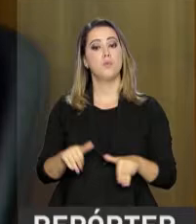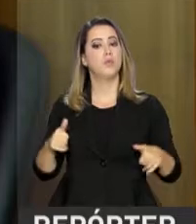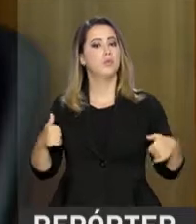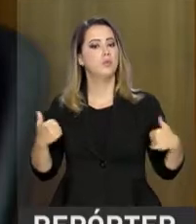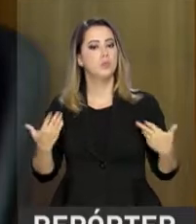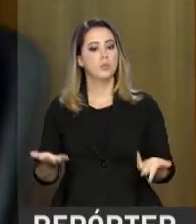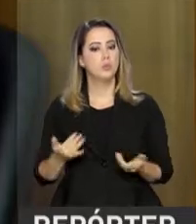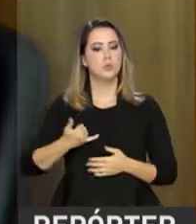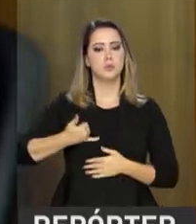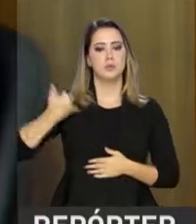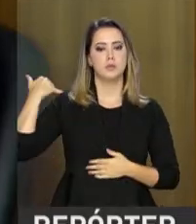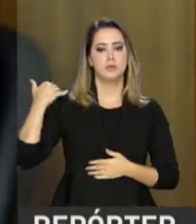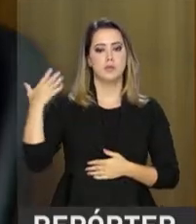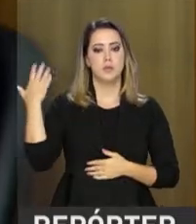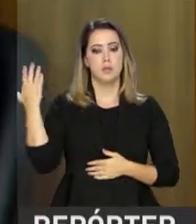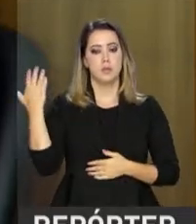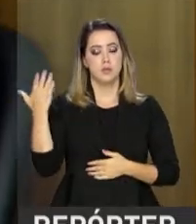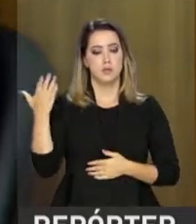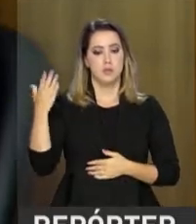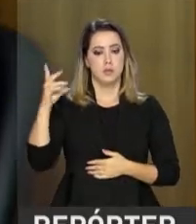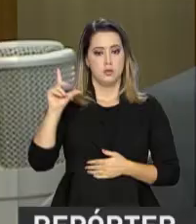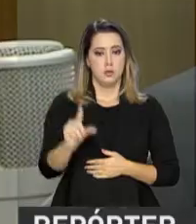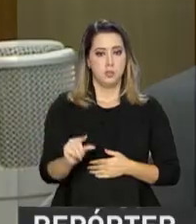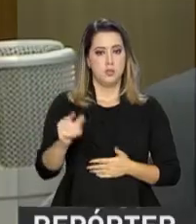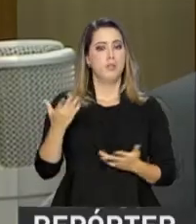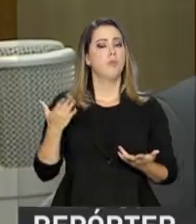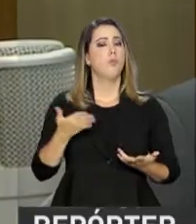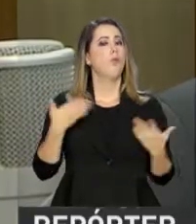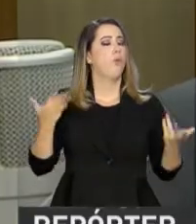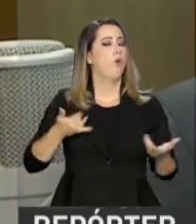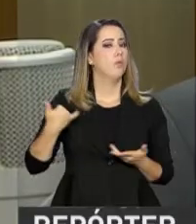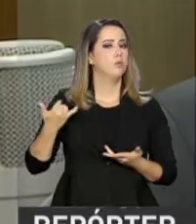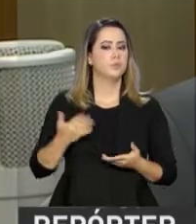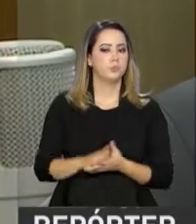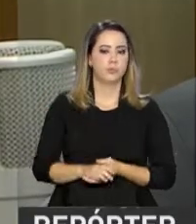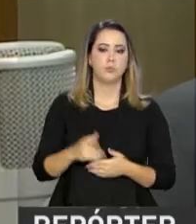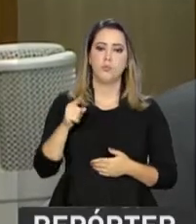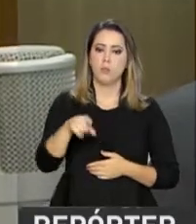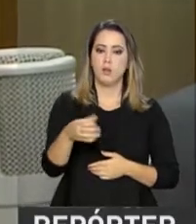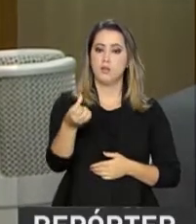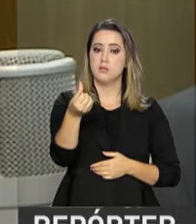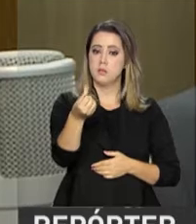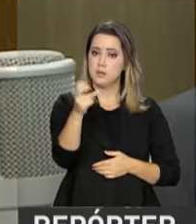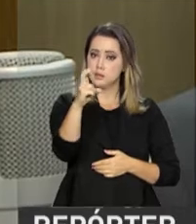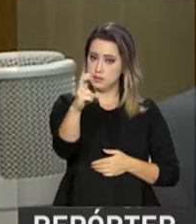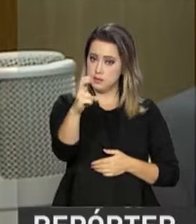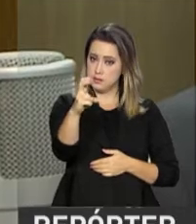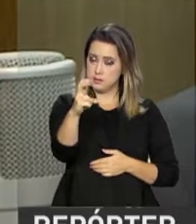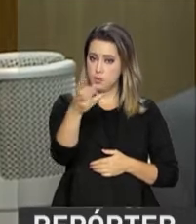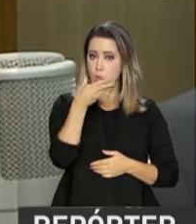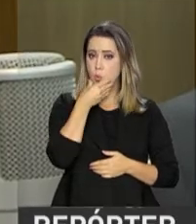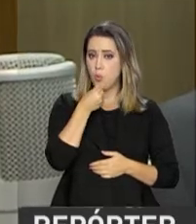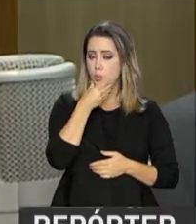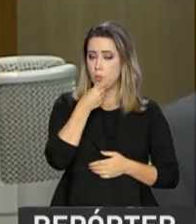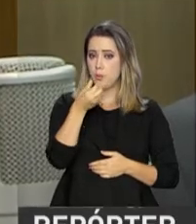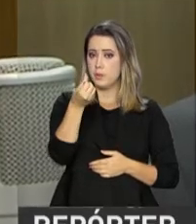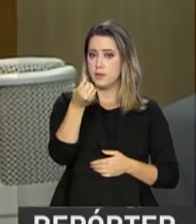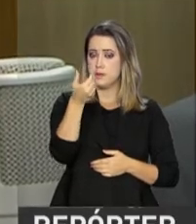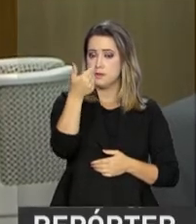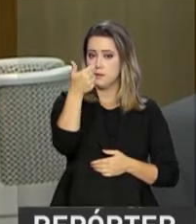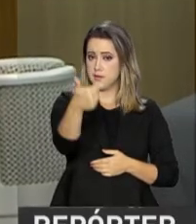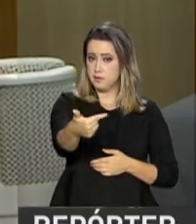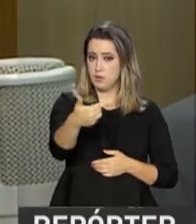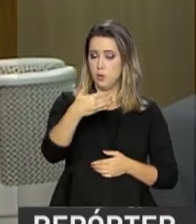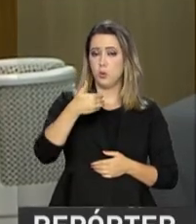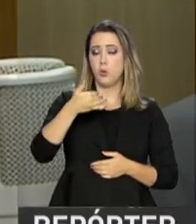será a idade mínima para se aposentar a idade mínima na regra permanente será onde 65 anos para homens e 62 anos para a mulher